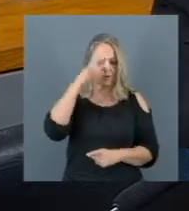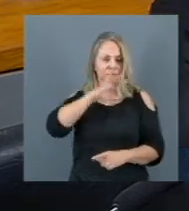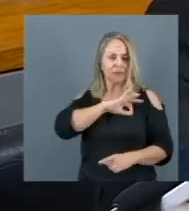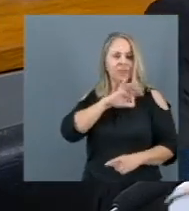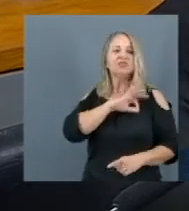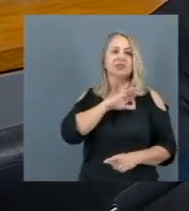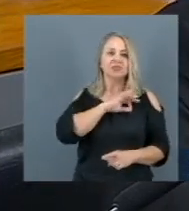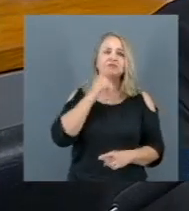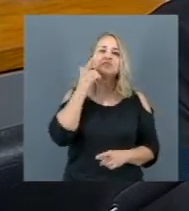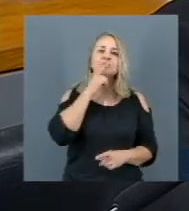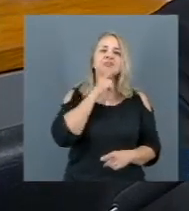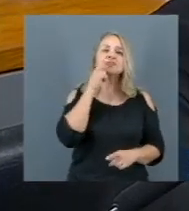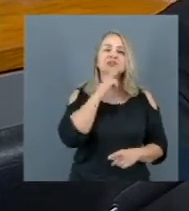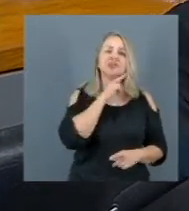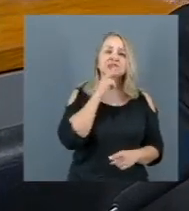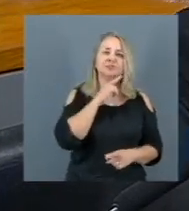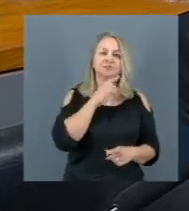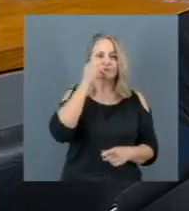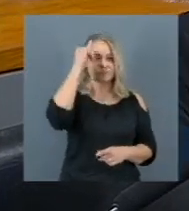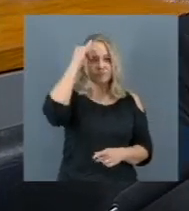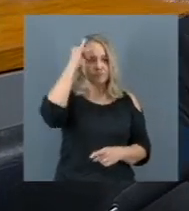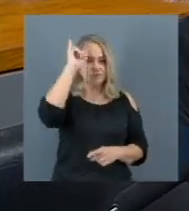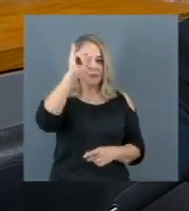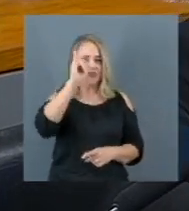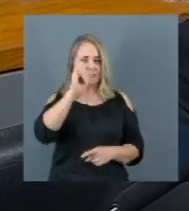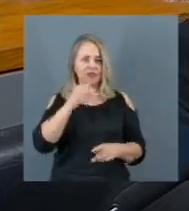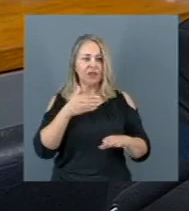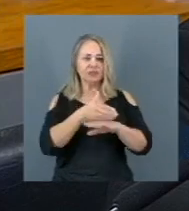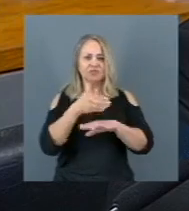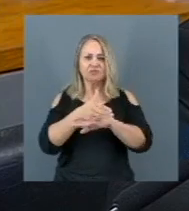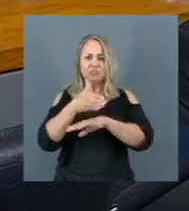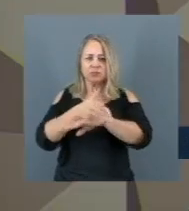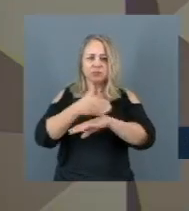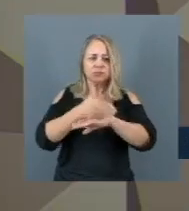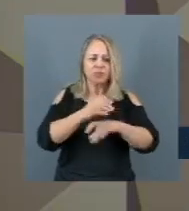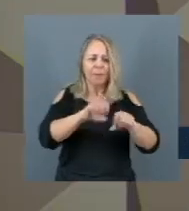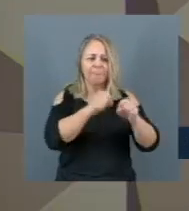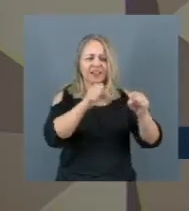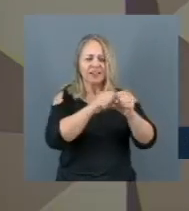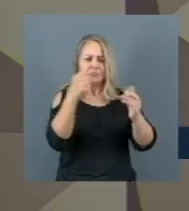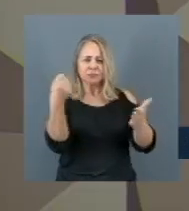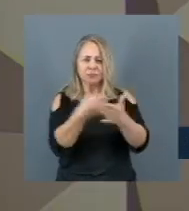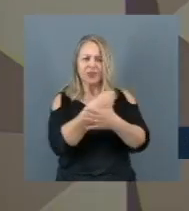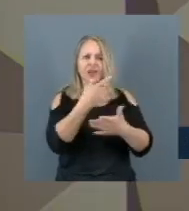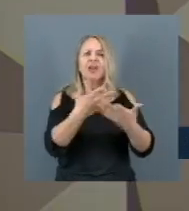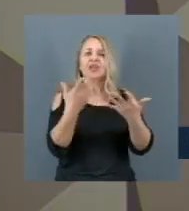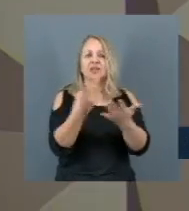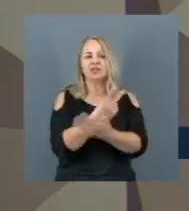senhora, a senhora conseguiria evitar essas invasões e depredações?